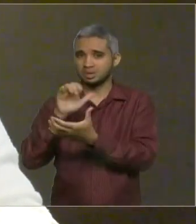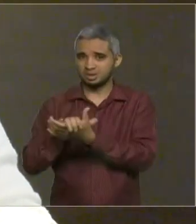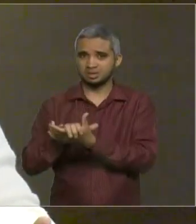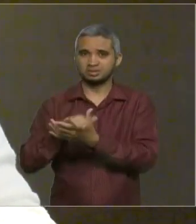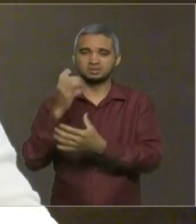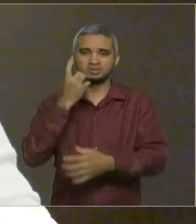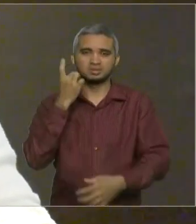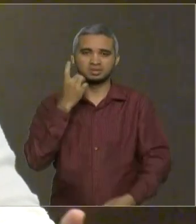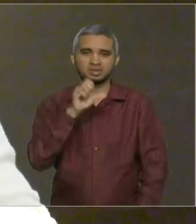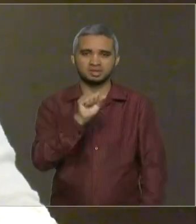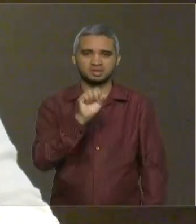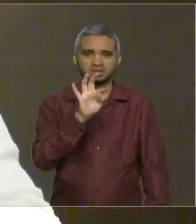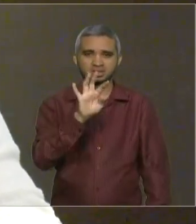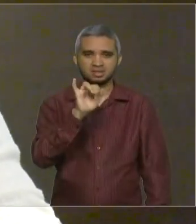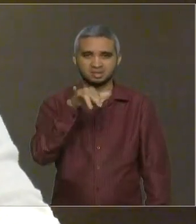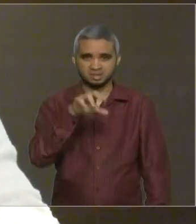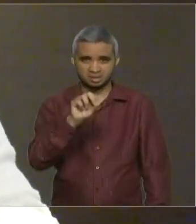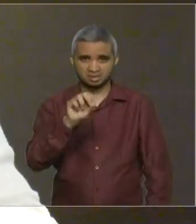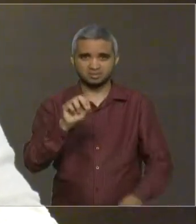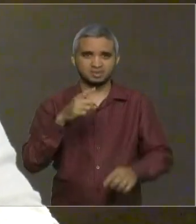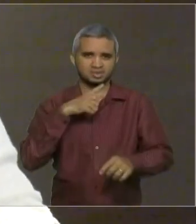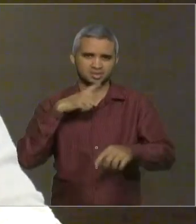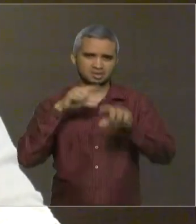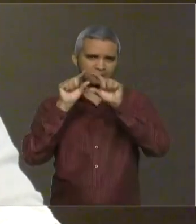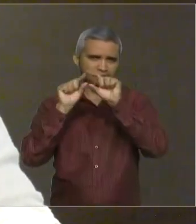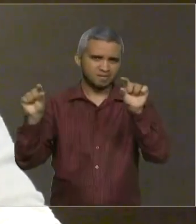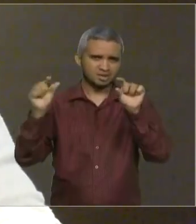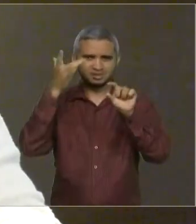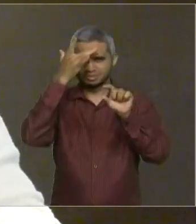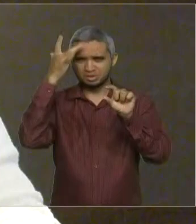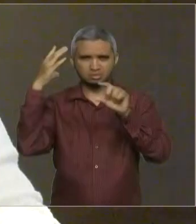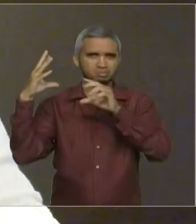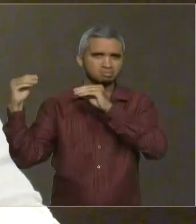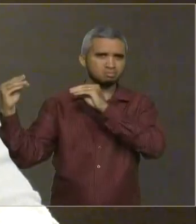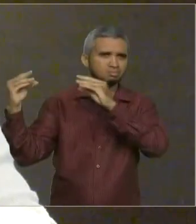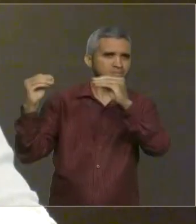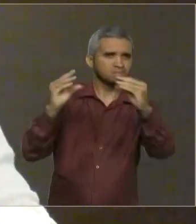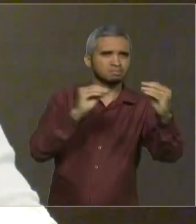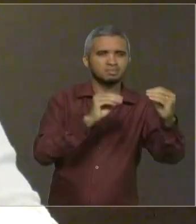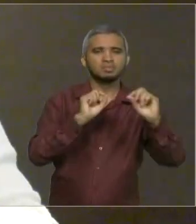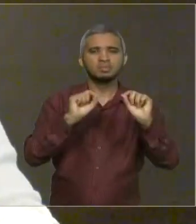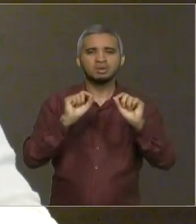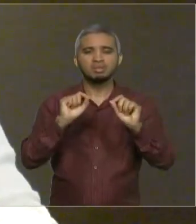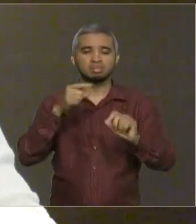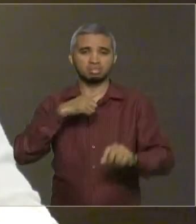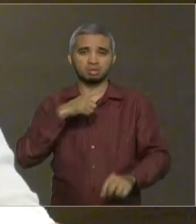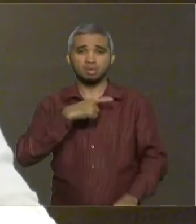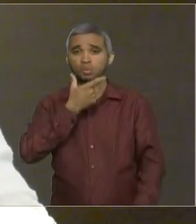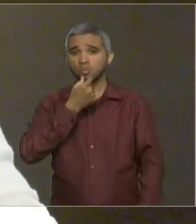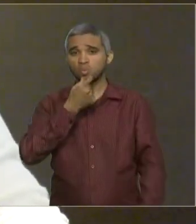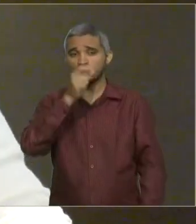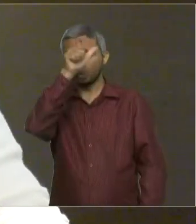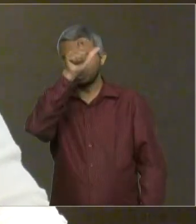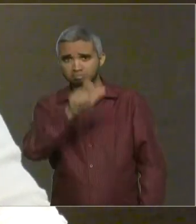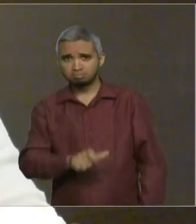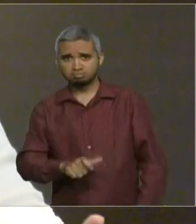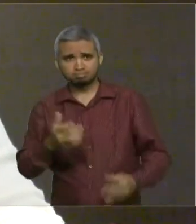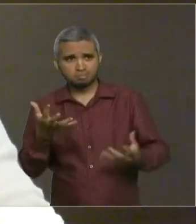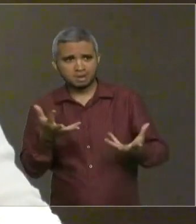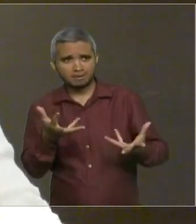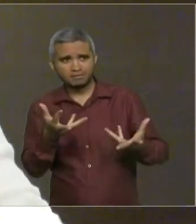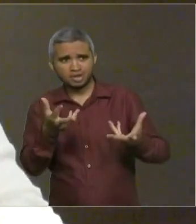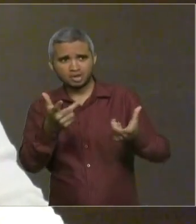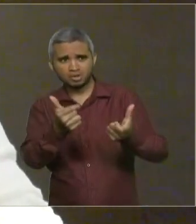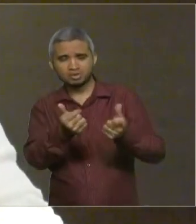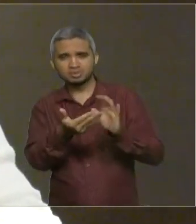diz que, por trás de um grande homem, sempre tem uma grande mulher. E você é que fazia com que o Estênio fosse